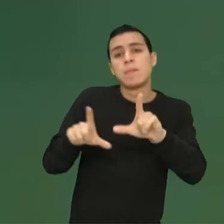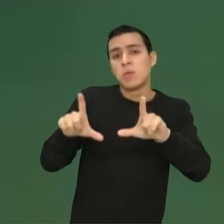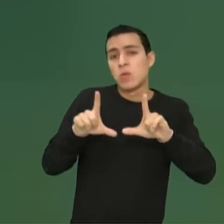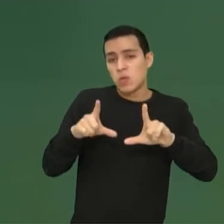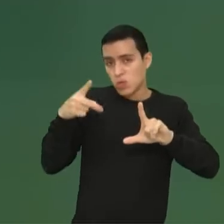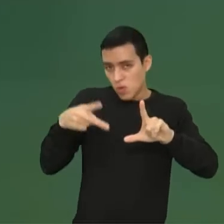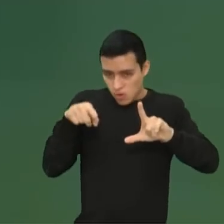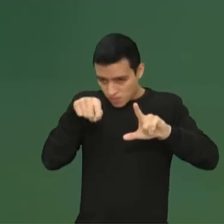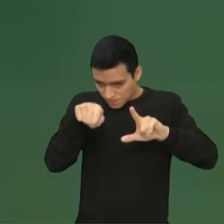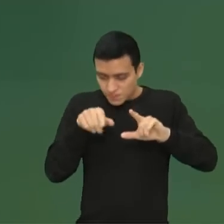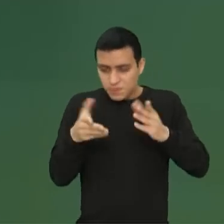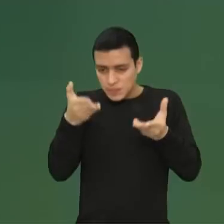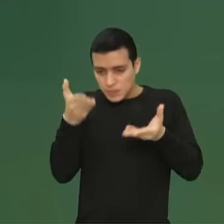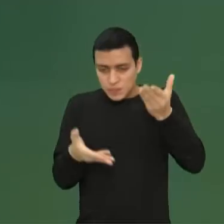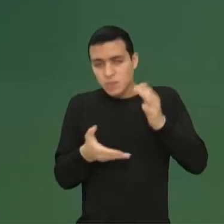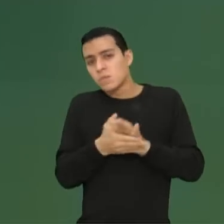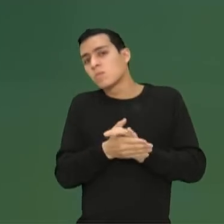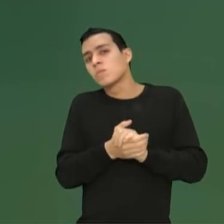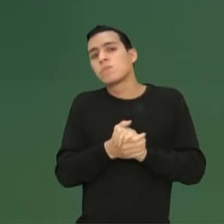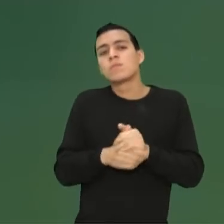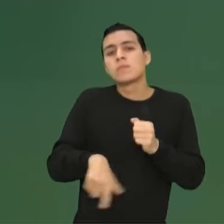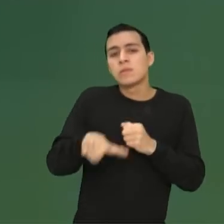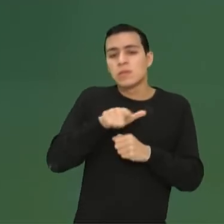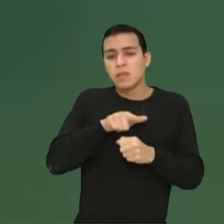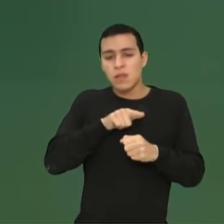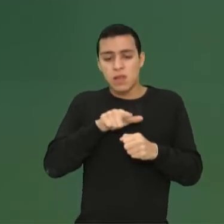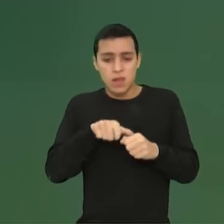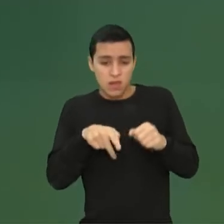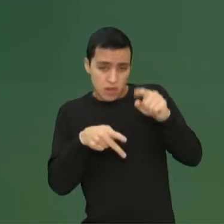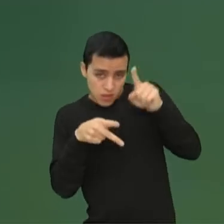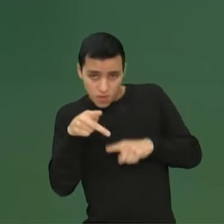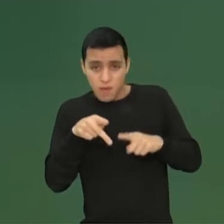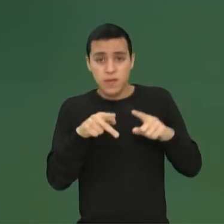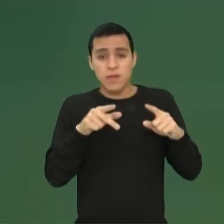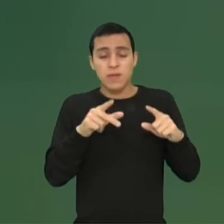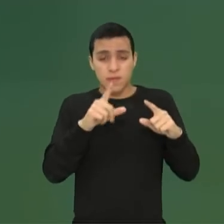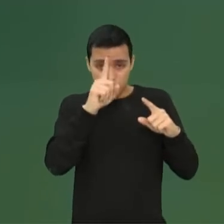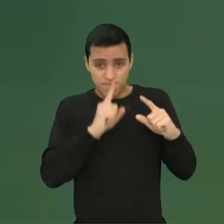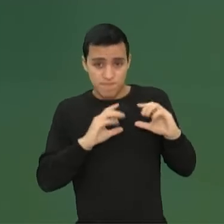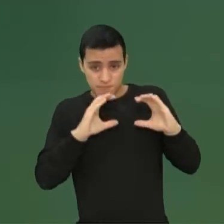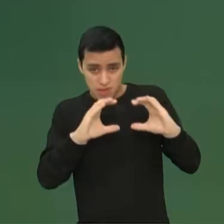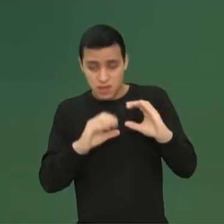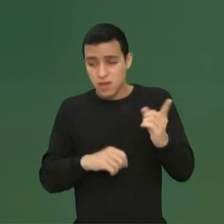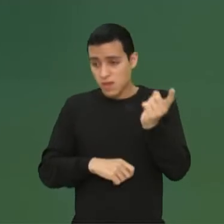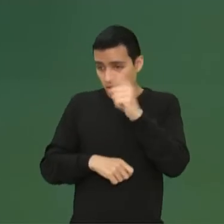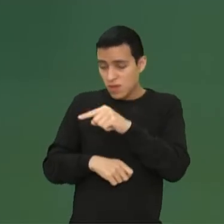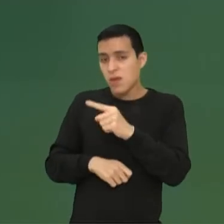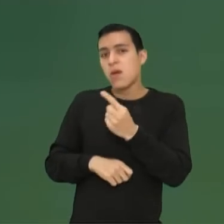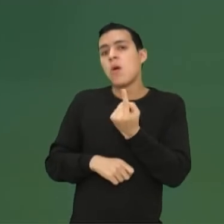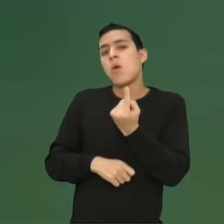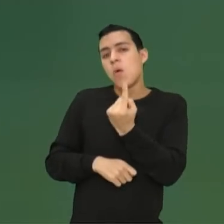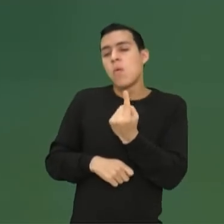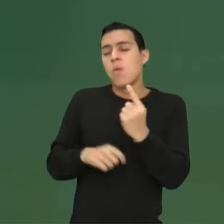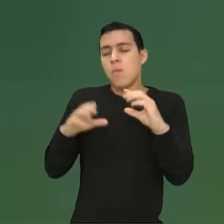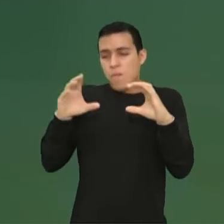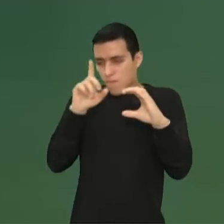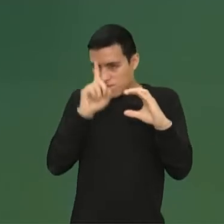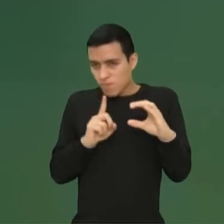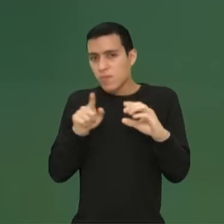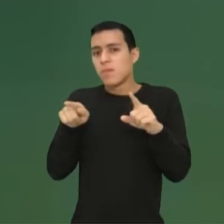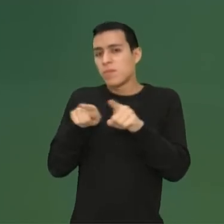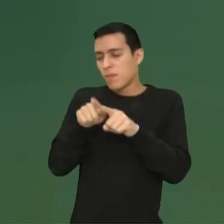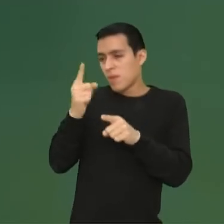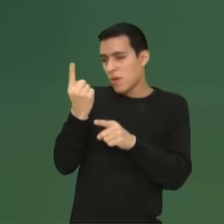na situação da segunda balança, eu tenho num prato 2 melões, no outro prato 1 melão e um peso também de 1